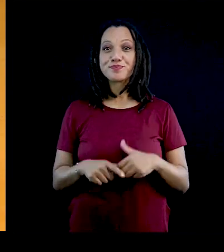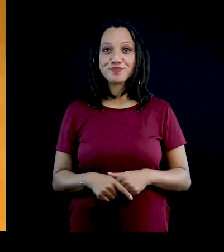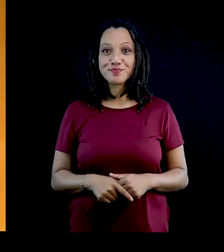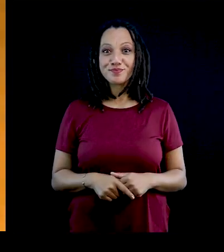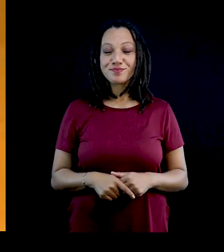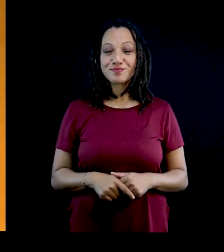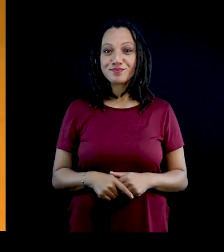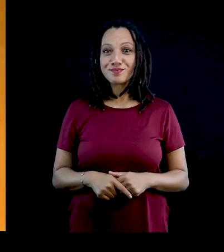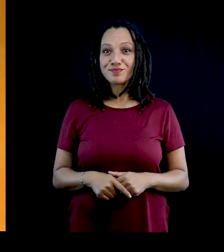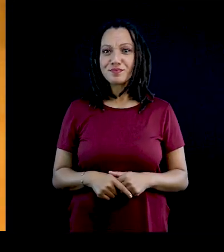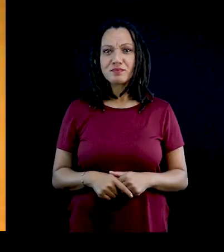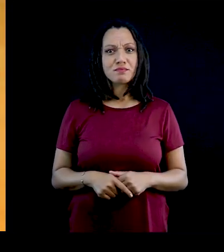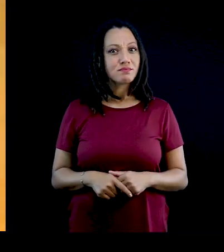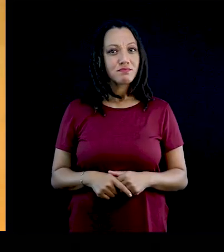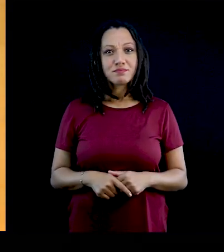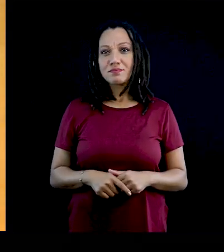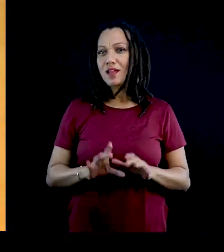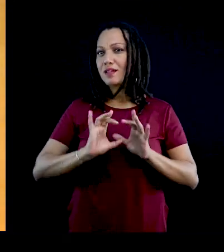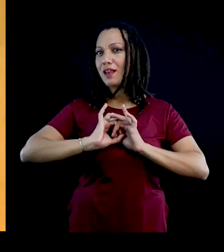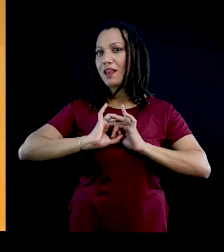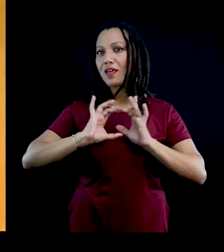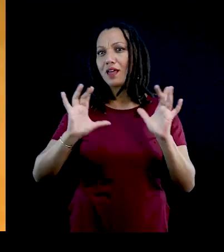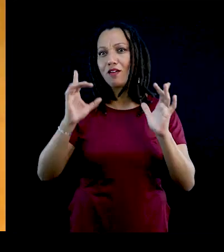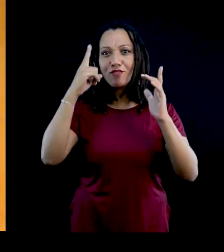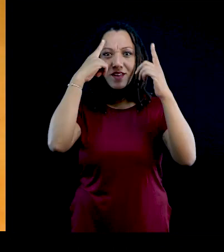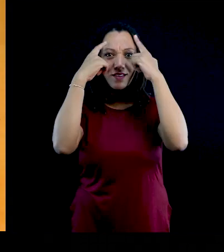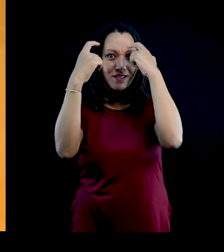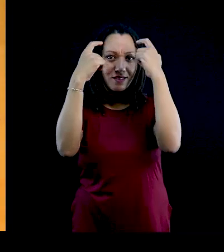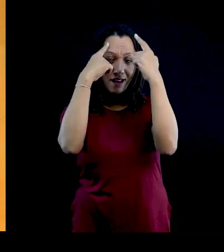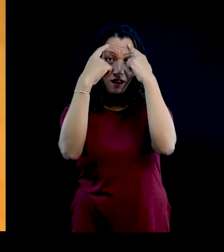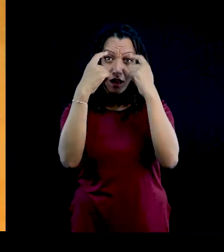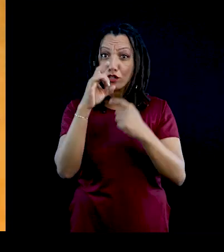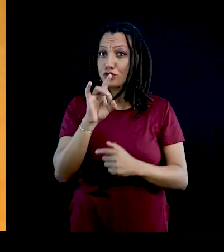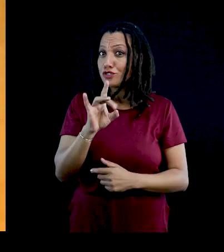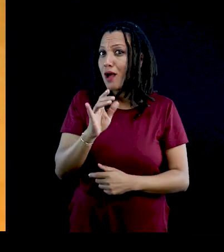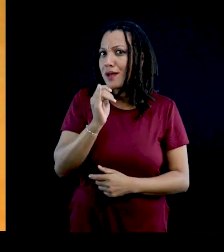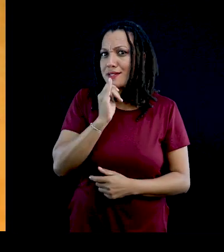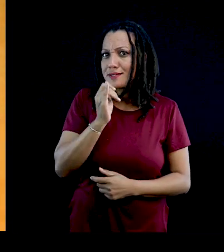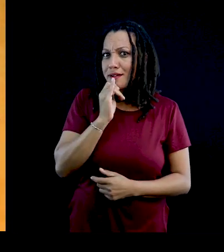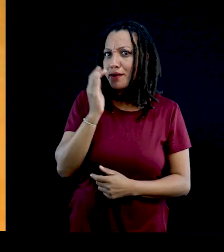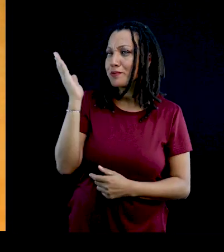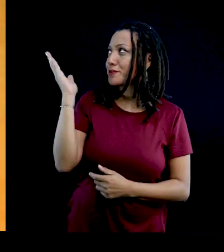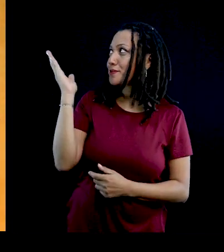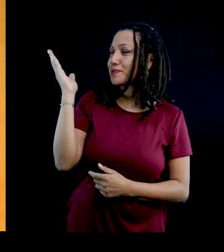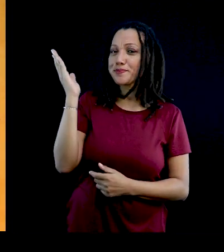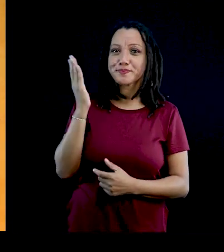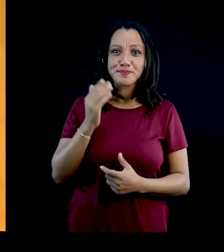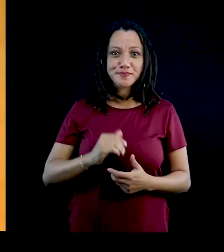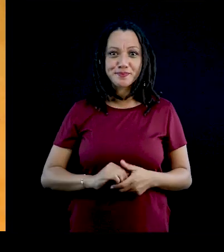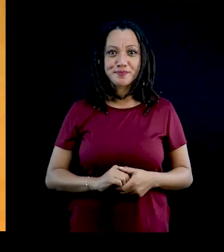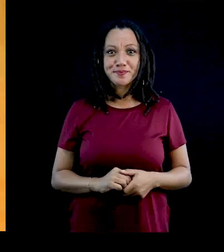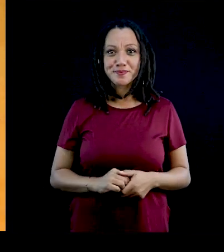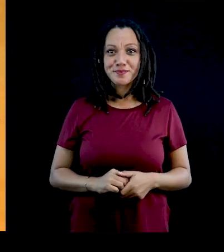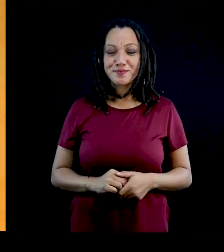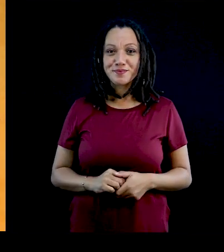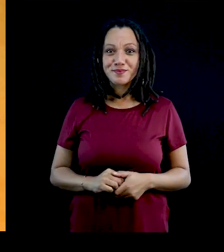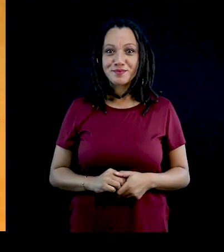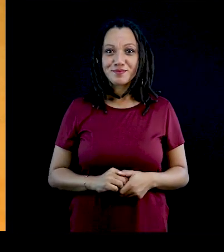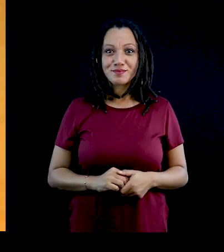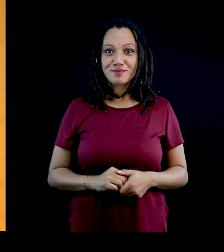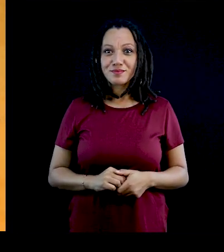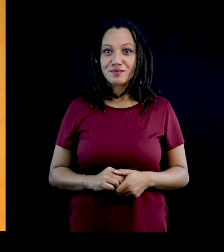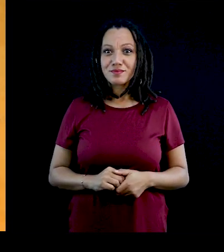Você pode criar da maneira com que você quiser. Esse aqui é só um exemplo que eu tô dando. Aqui eu vou fazer um nariz para